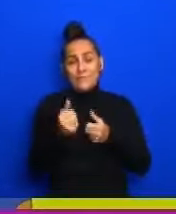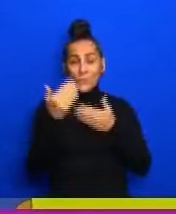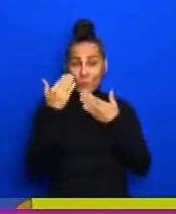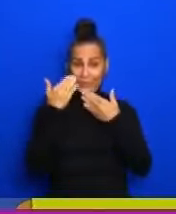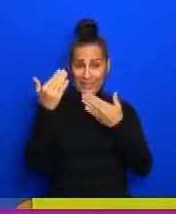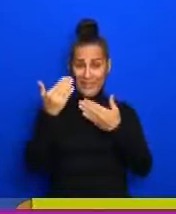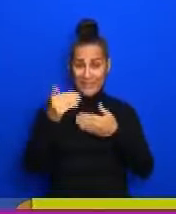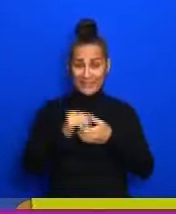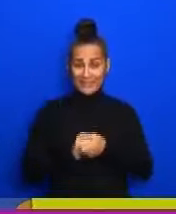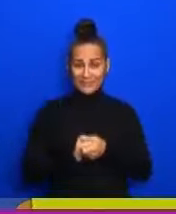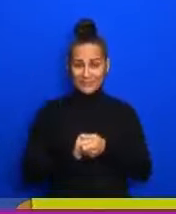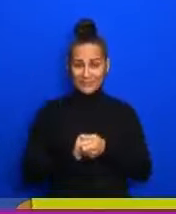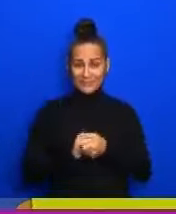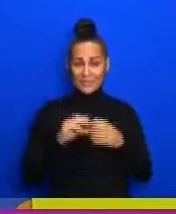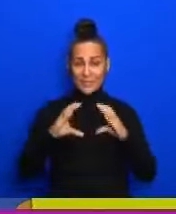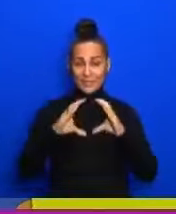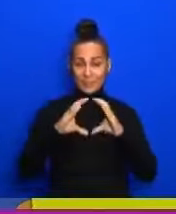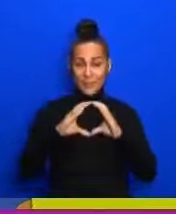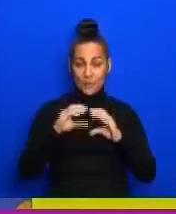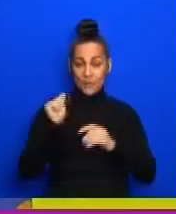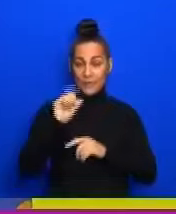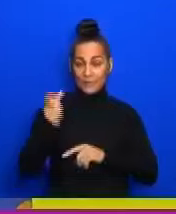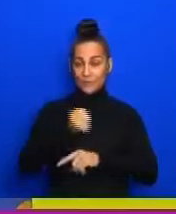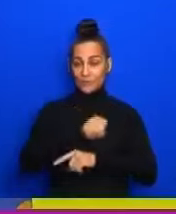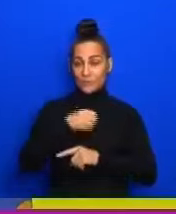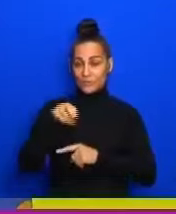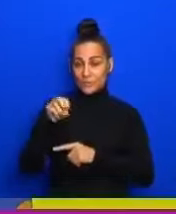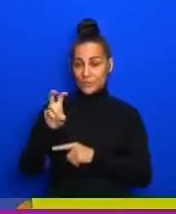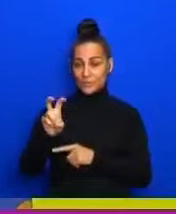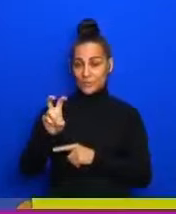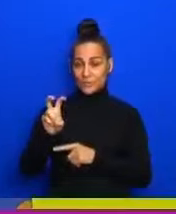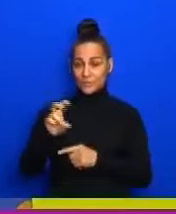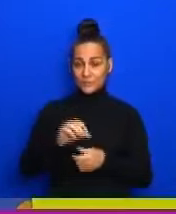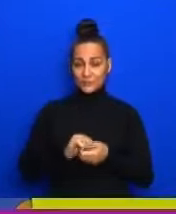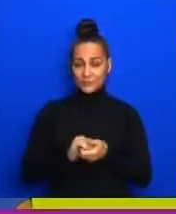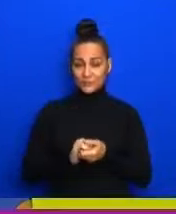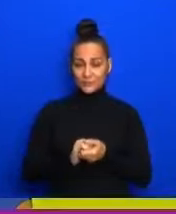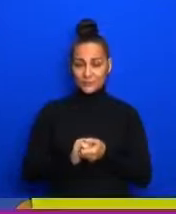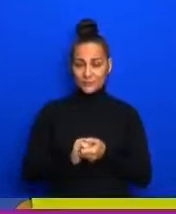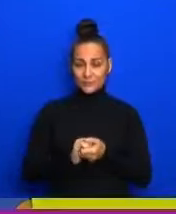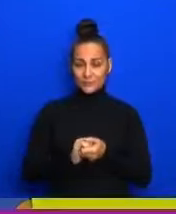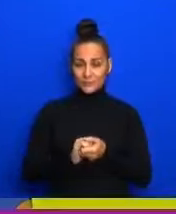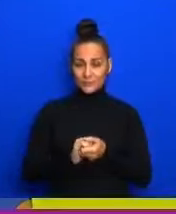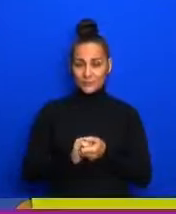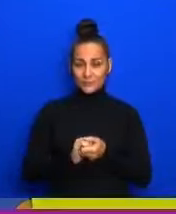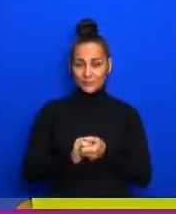Muito obrigado. 05. Bola azul.